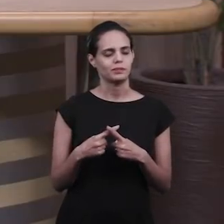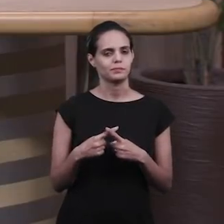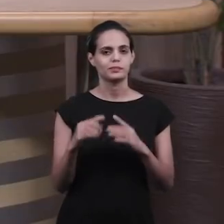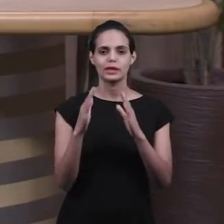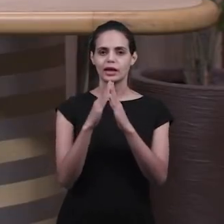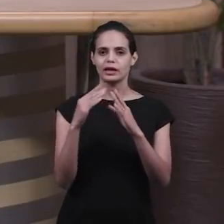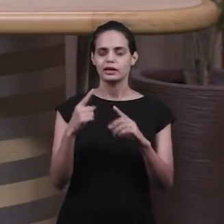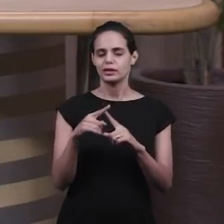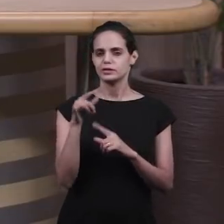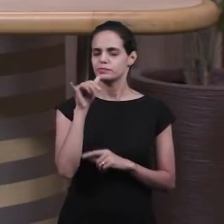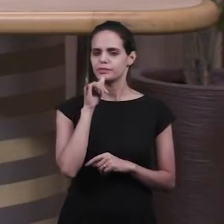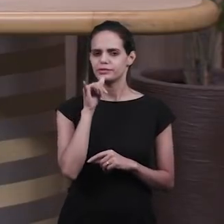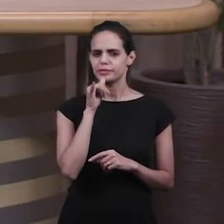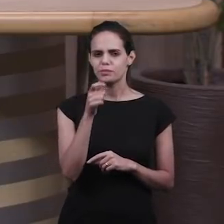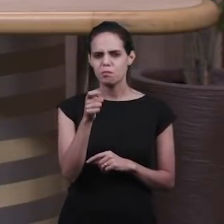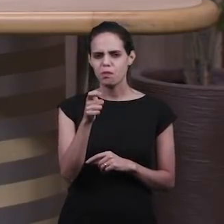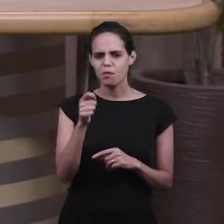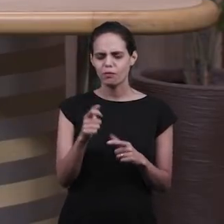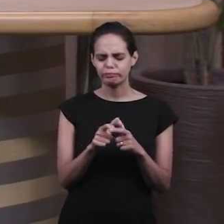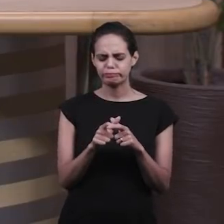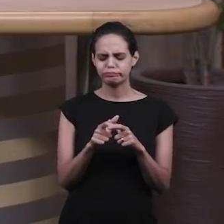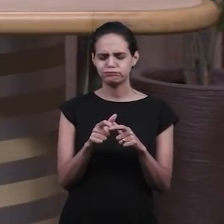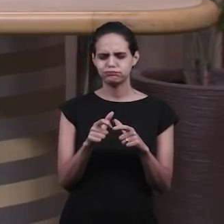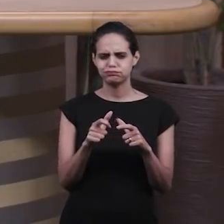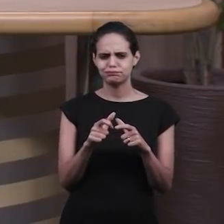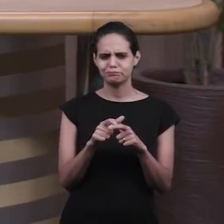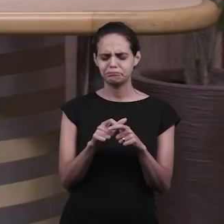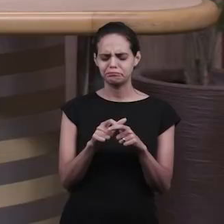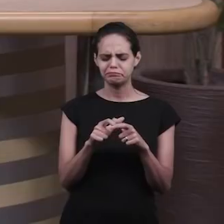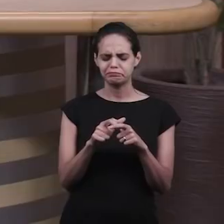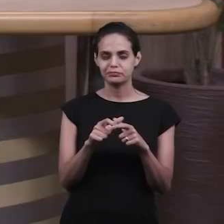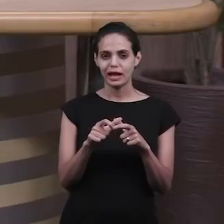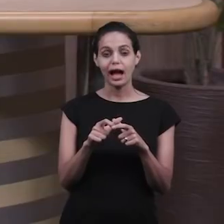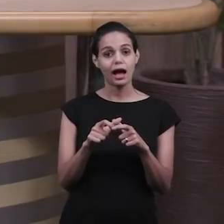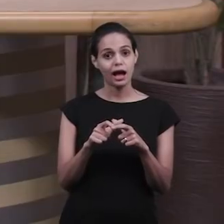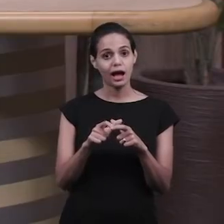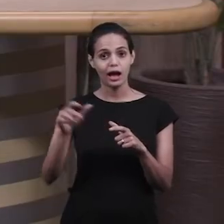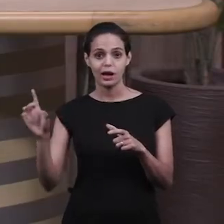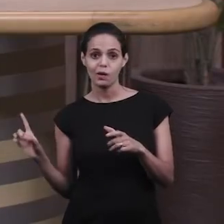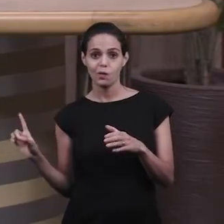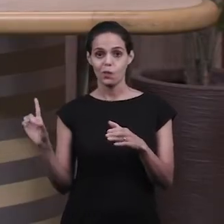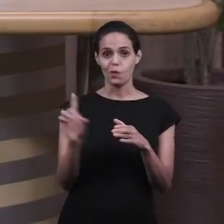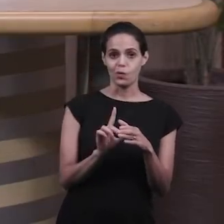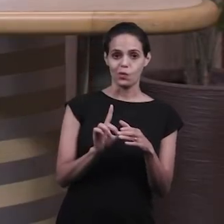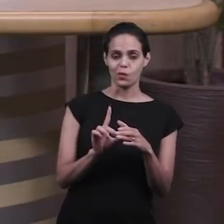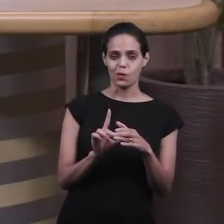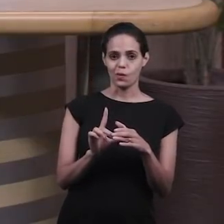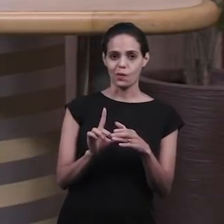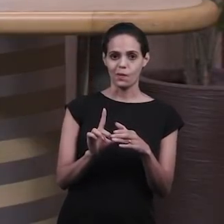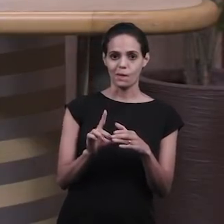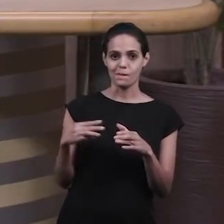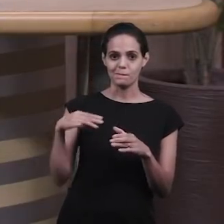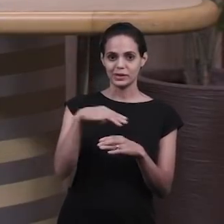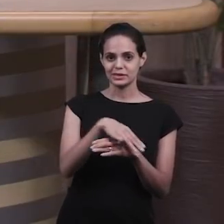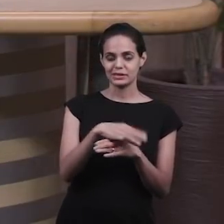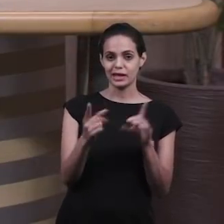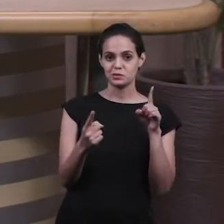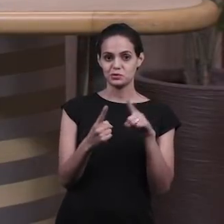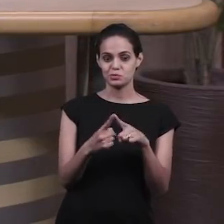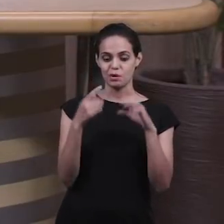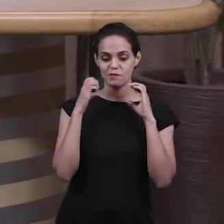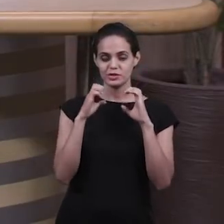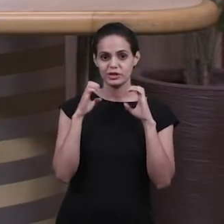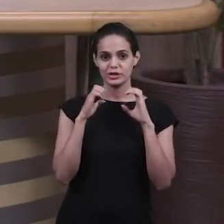igreja crescia pouco e tal, você inseriu um ministério ali com características evangelísticas, a igreja começava